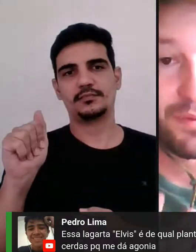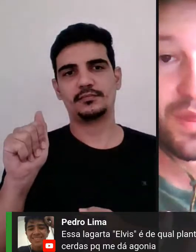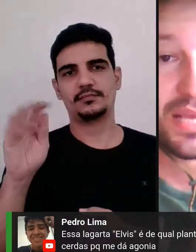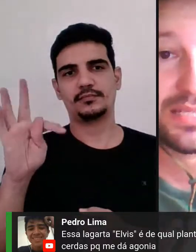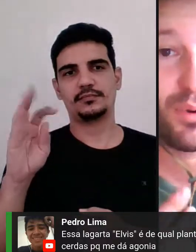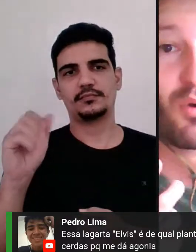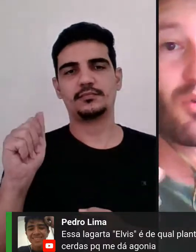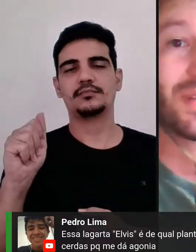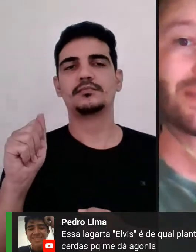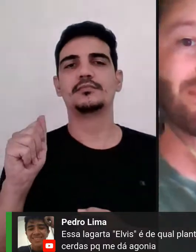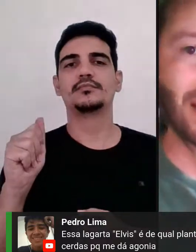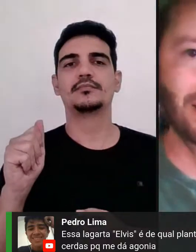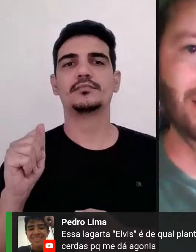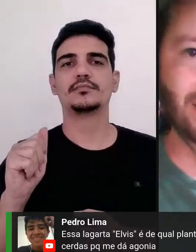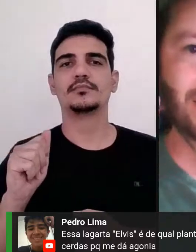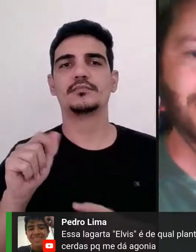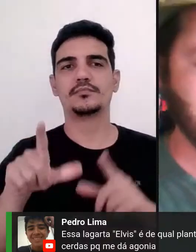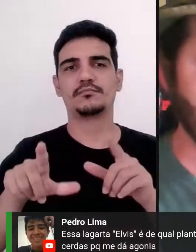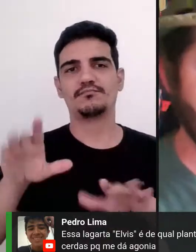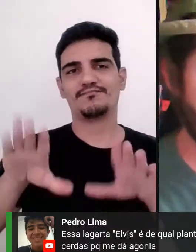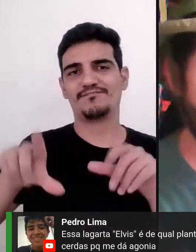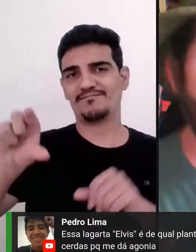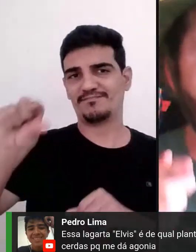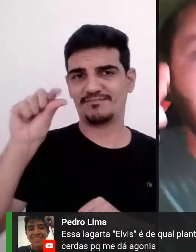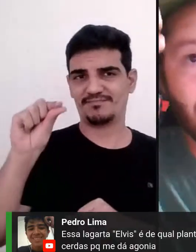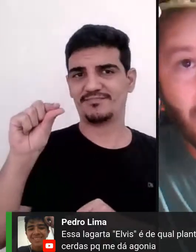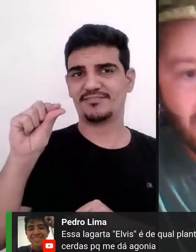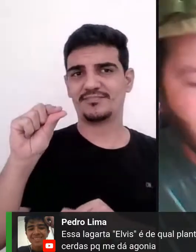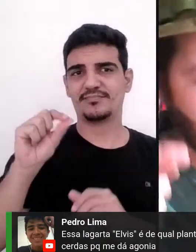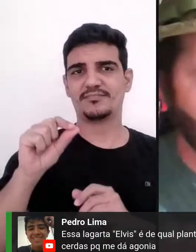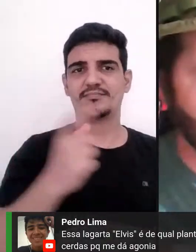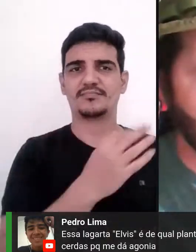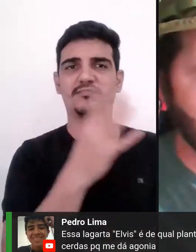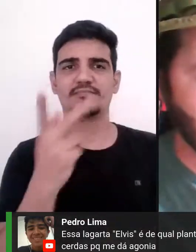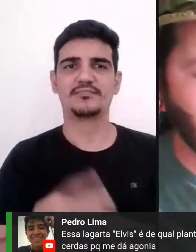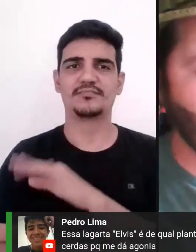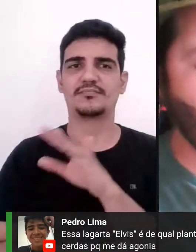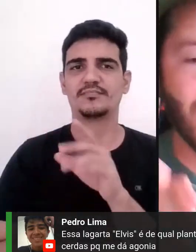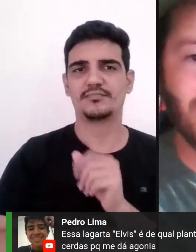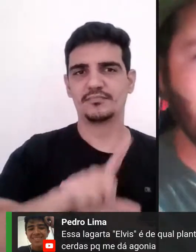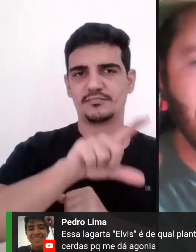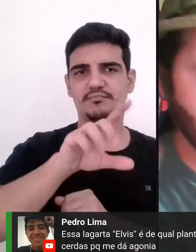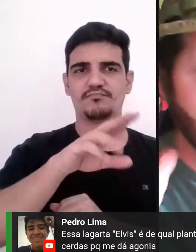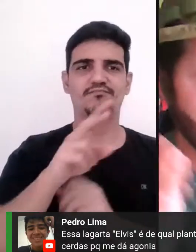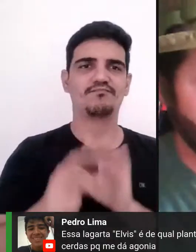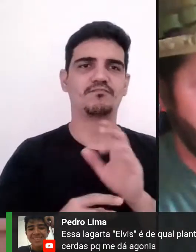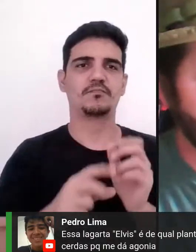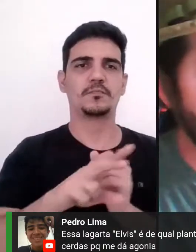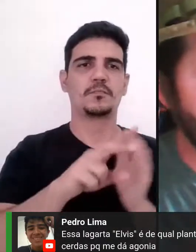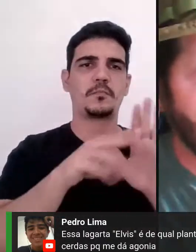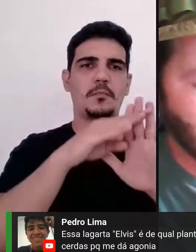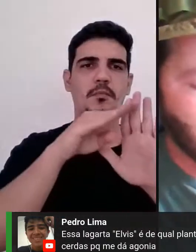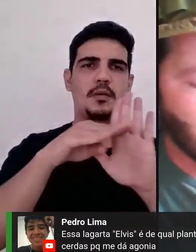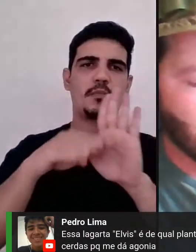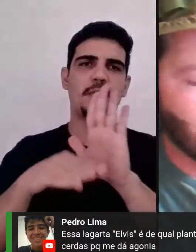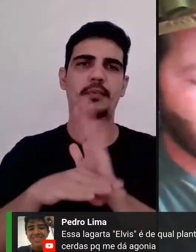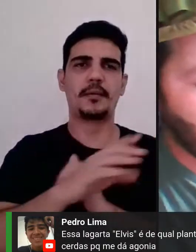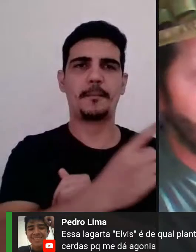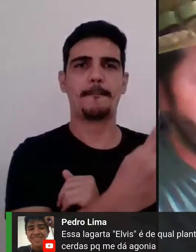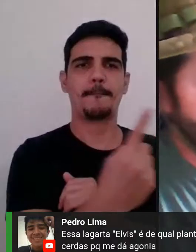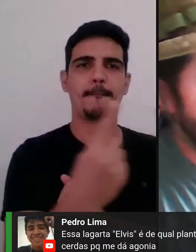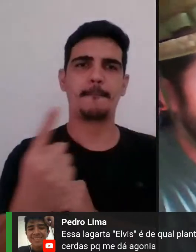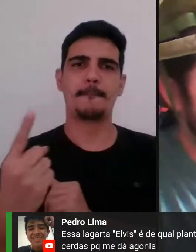Elas têm preferência por algumas plantas. Né? Então, eu aqui em casa tenho uma planta que eu não conheço, é uma planta tipo erva daninha,